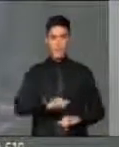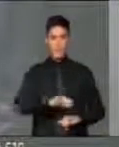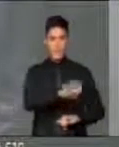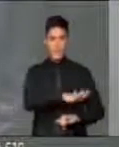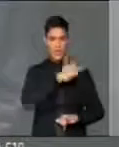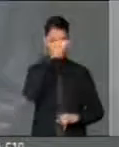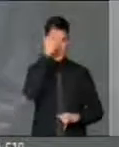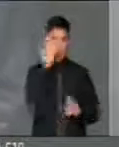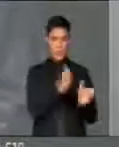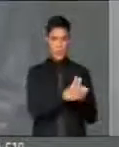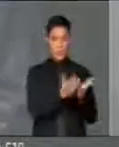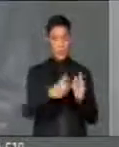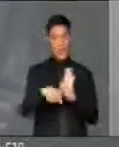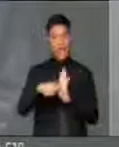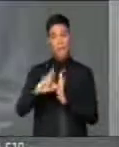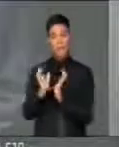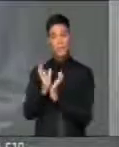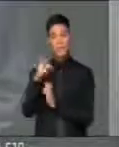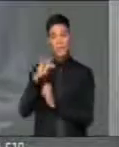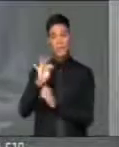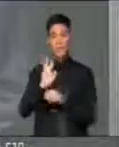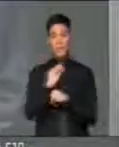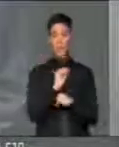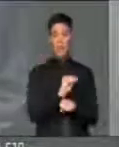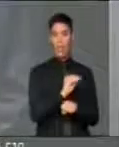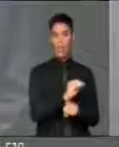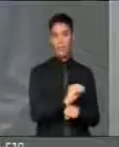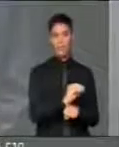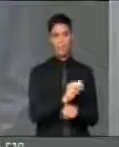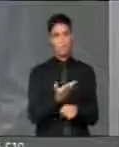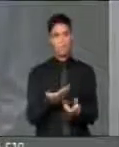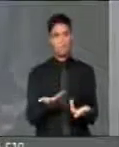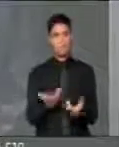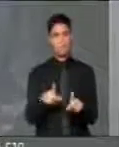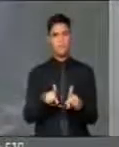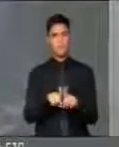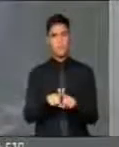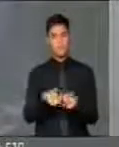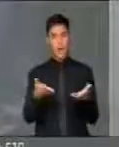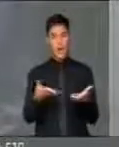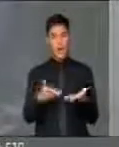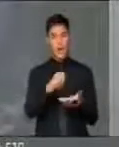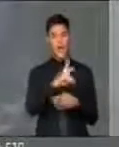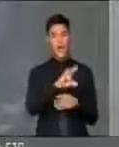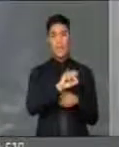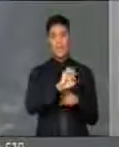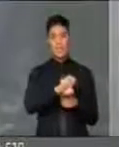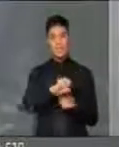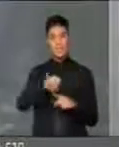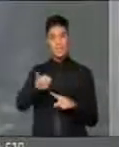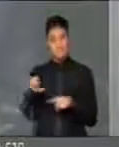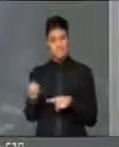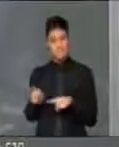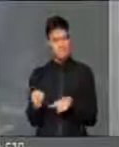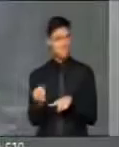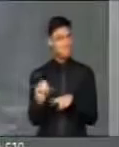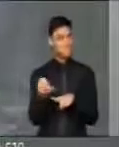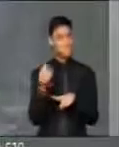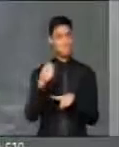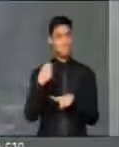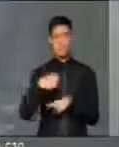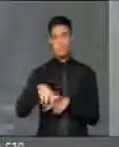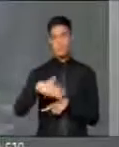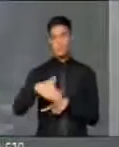PT prometeu defender. Essa crise levou à volta da inflação, que desespera as